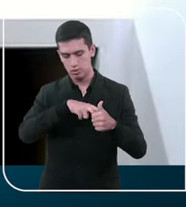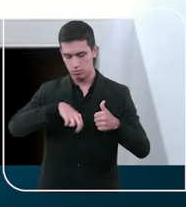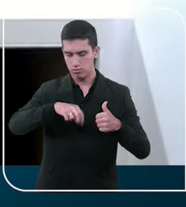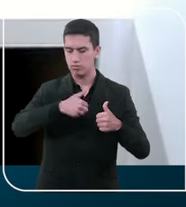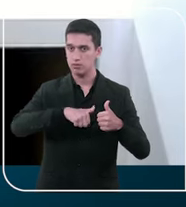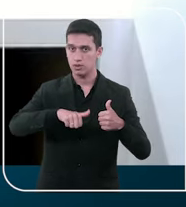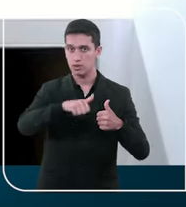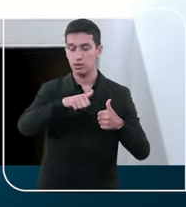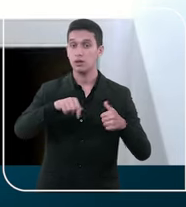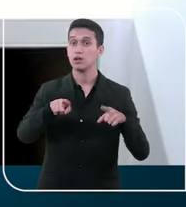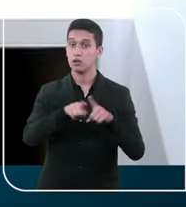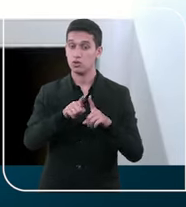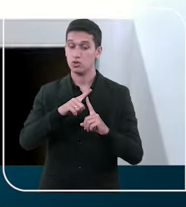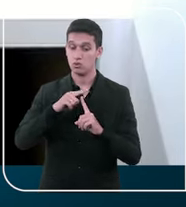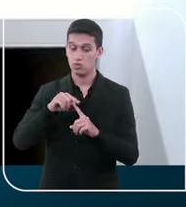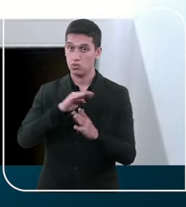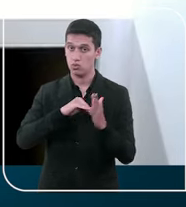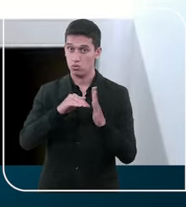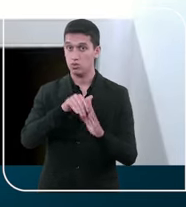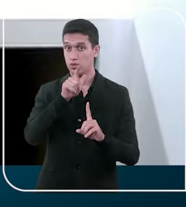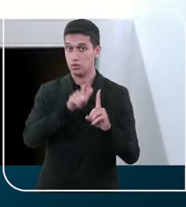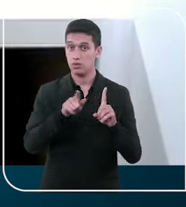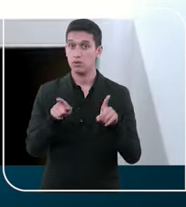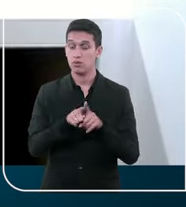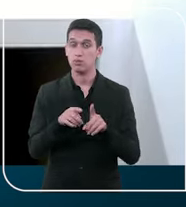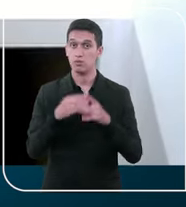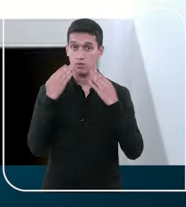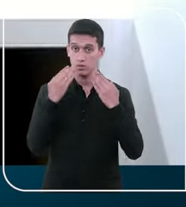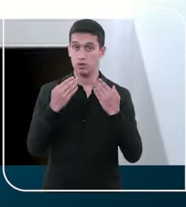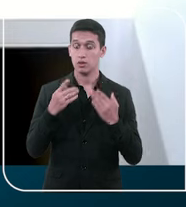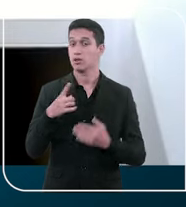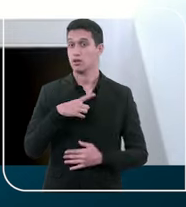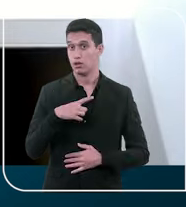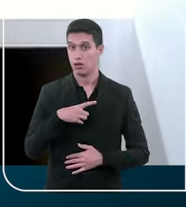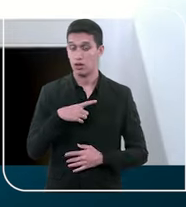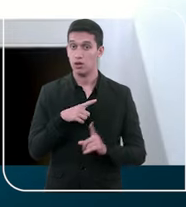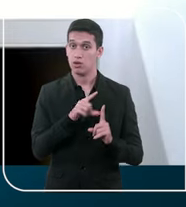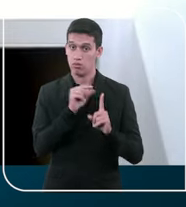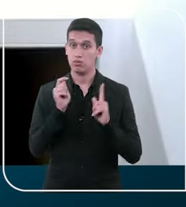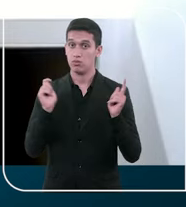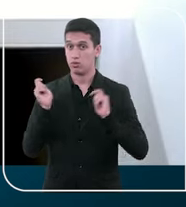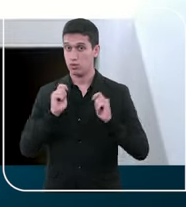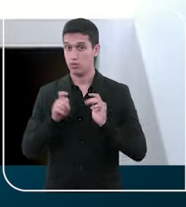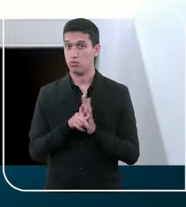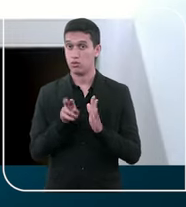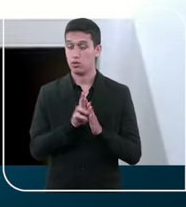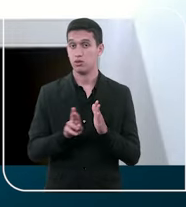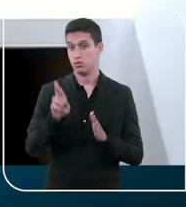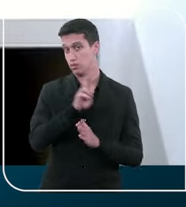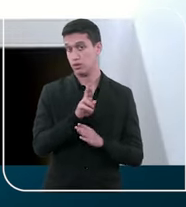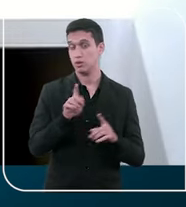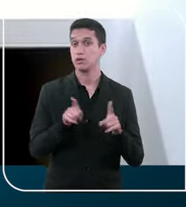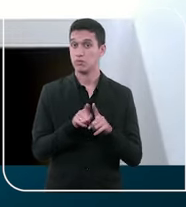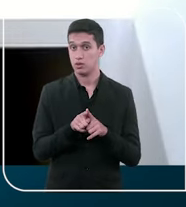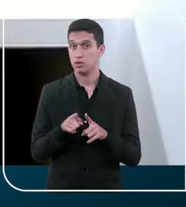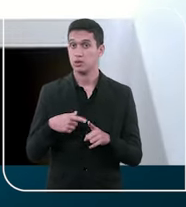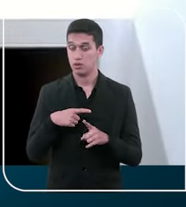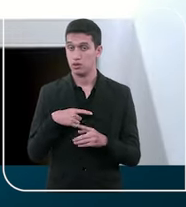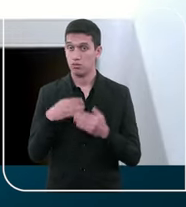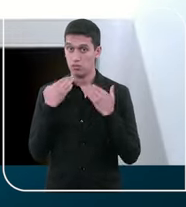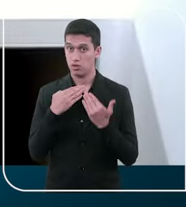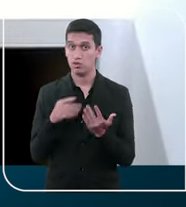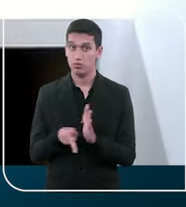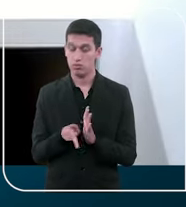sendo tipificado nessas condutas e comprovando-se ali que há indício suficiente de autoria e